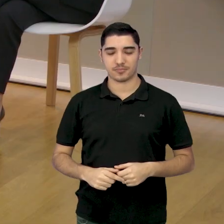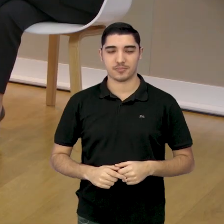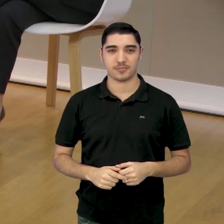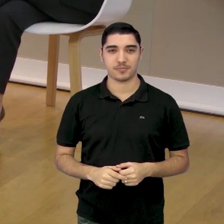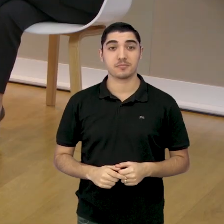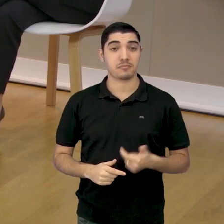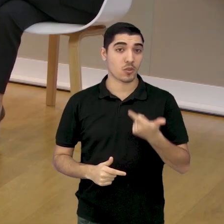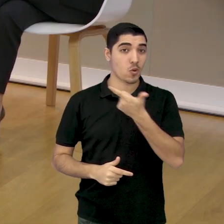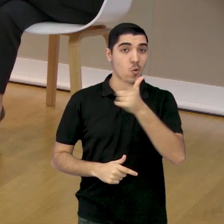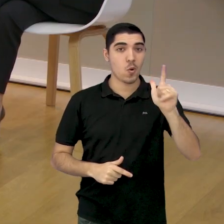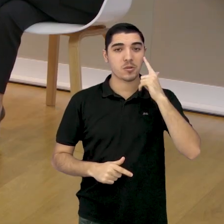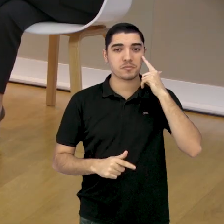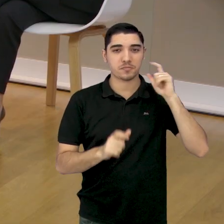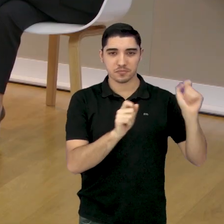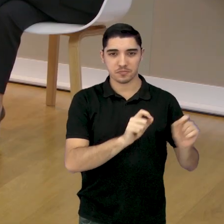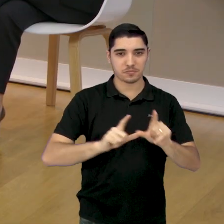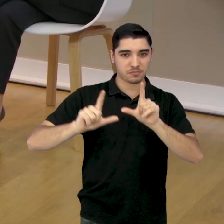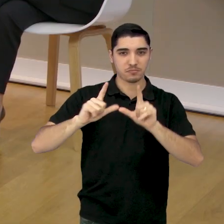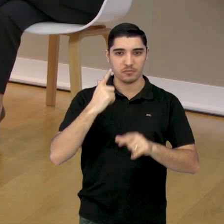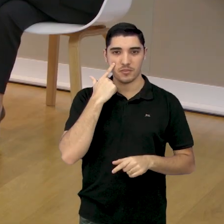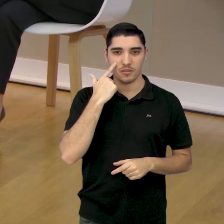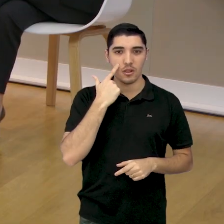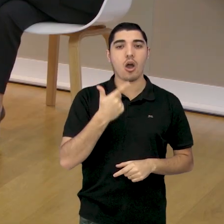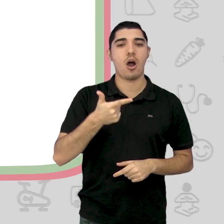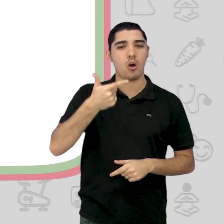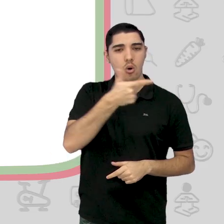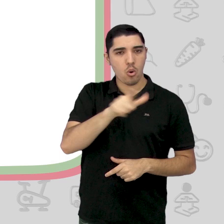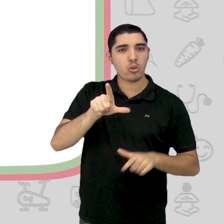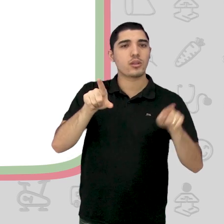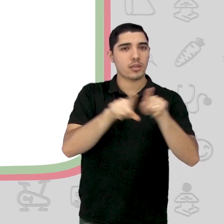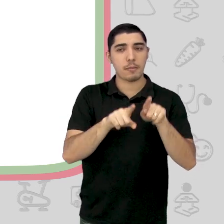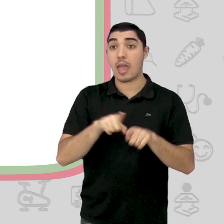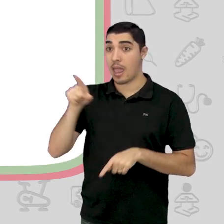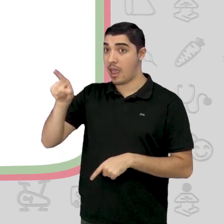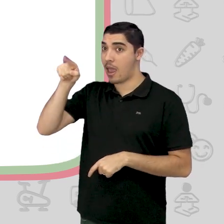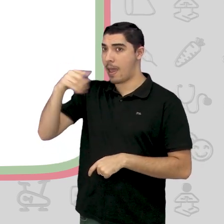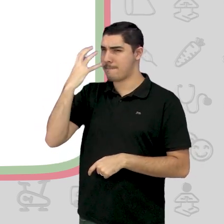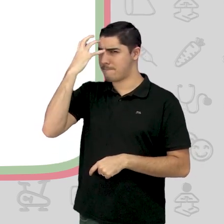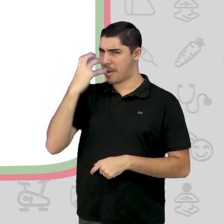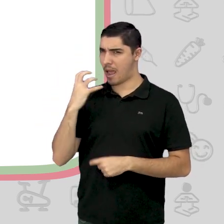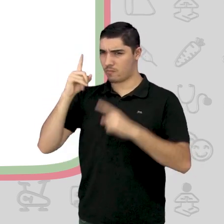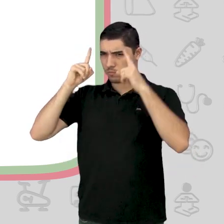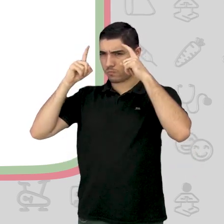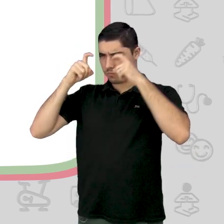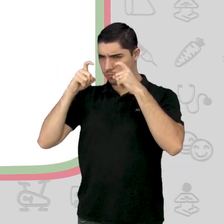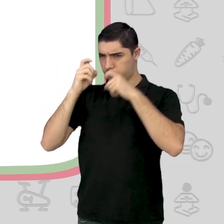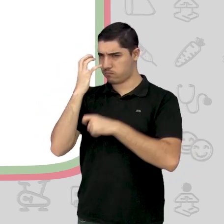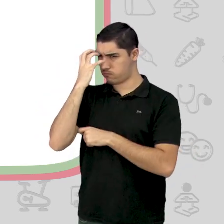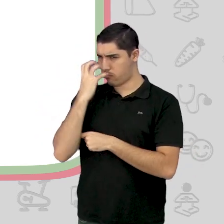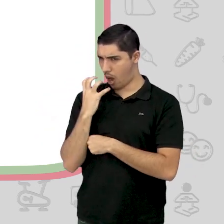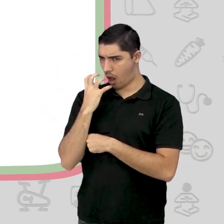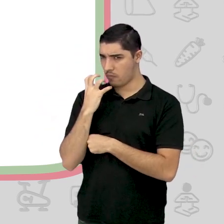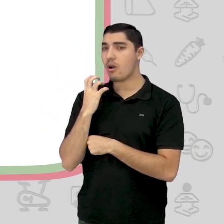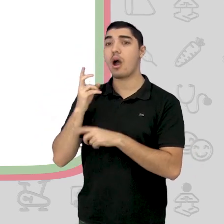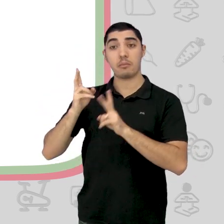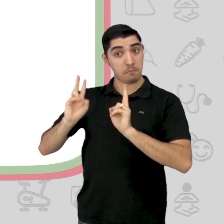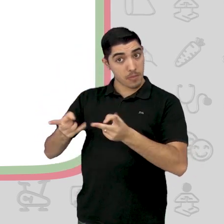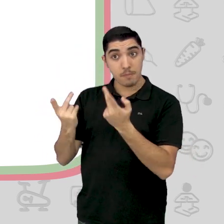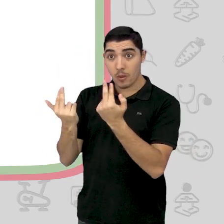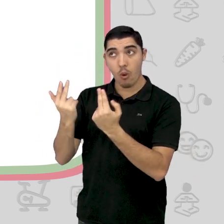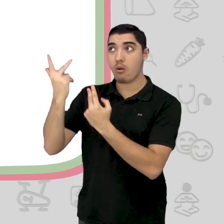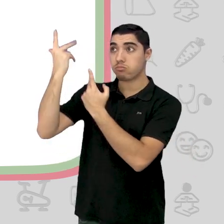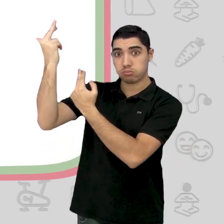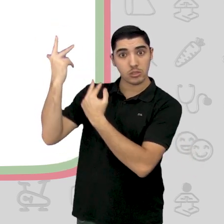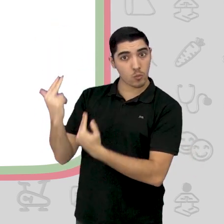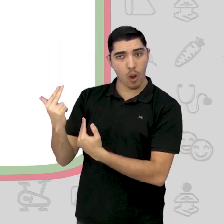evidentes. Vamos voltar uma, por favor, Rodrigo, quer ver? Ah, lá, outra também, essa naquela é a carinha de bravo, quando a gente faz, né? Então, ele também continua fazendo a